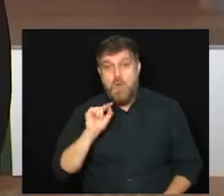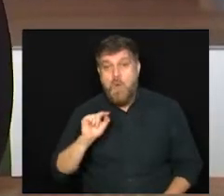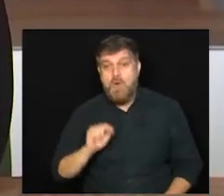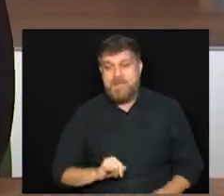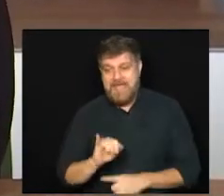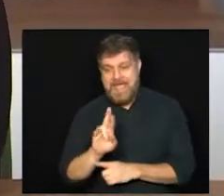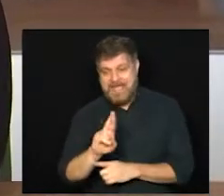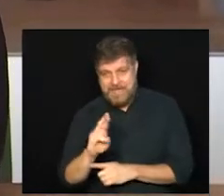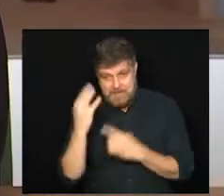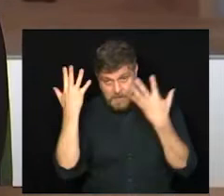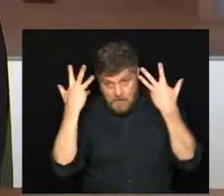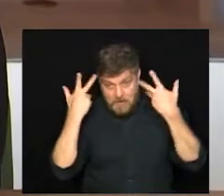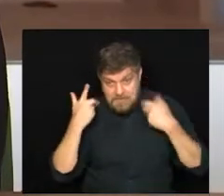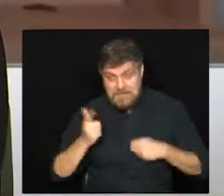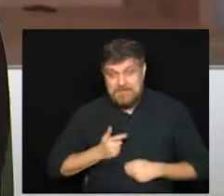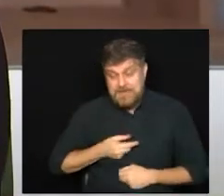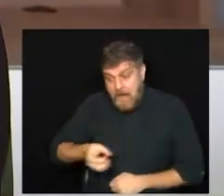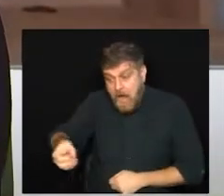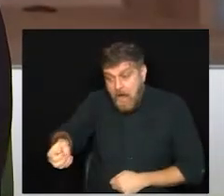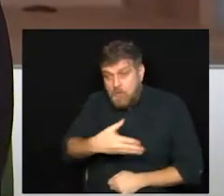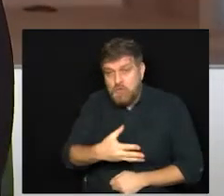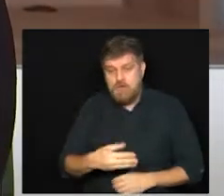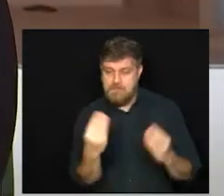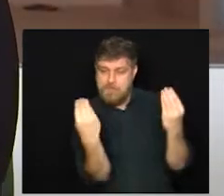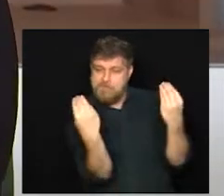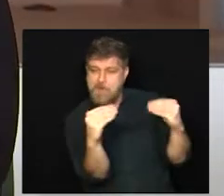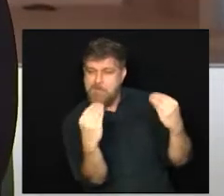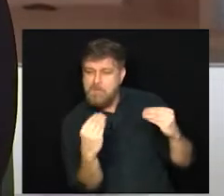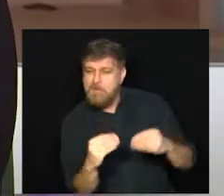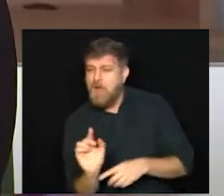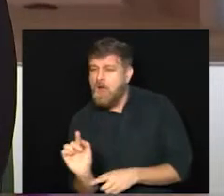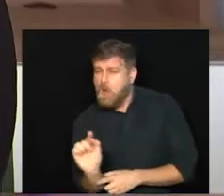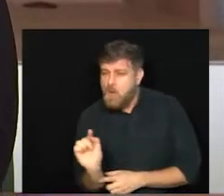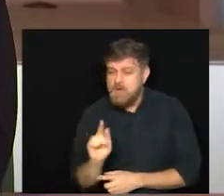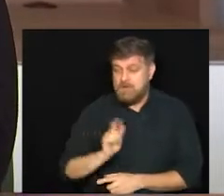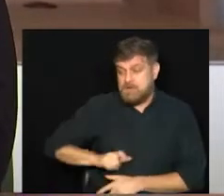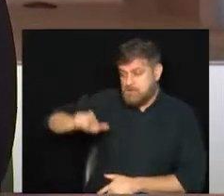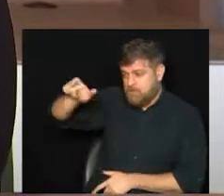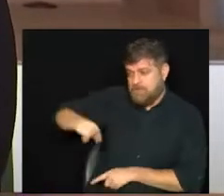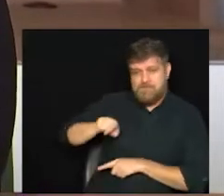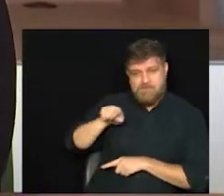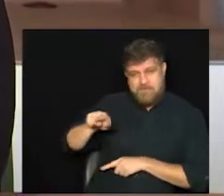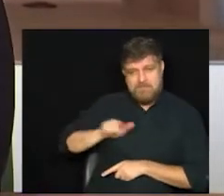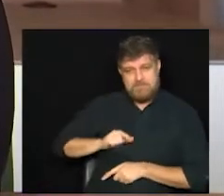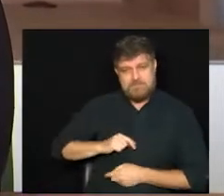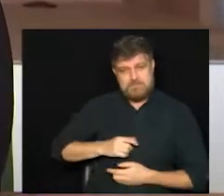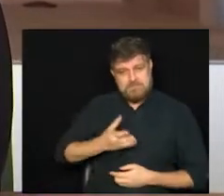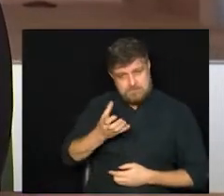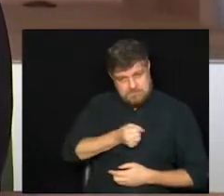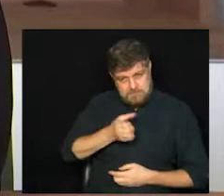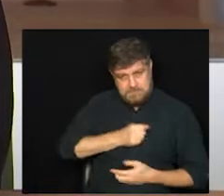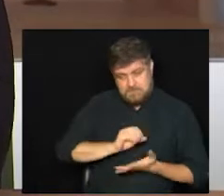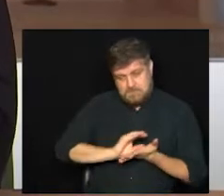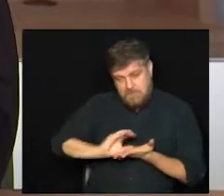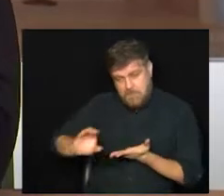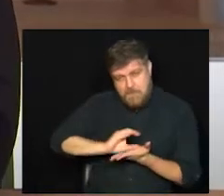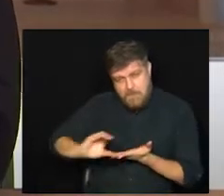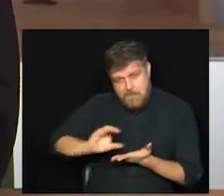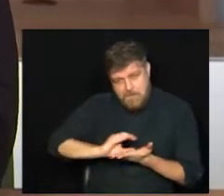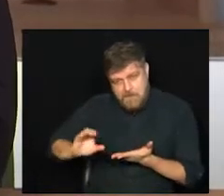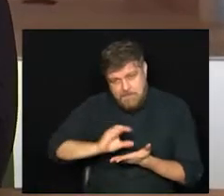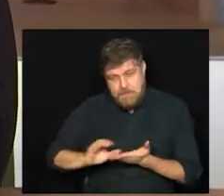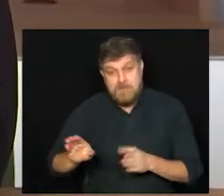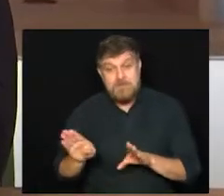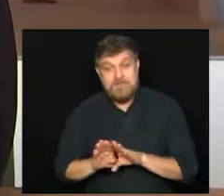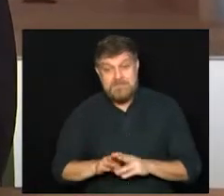Receita colocou de novidade esse ano na declaração é que aquelas pessoas que receberam o auxílio emergencial, mas